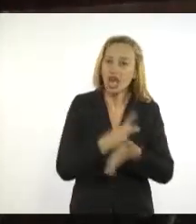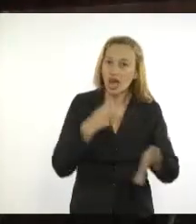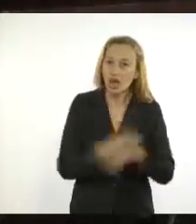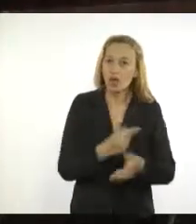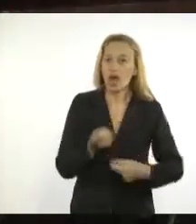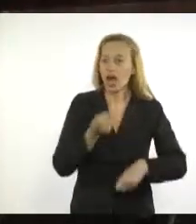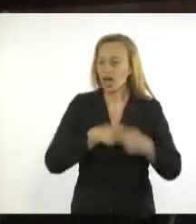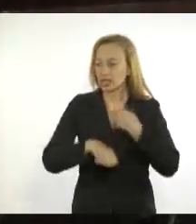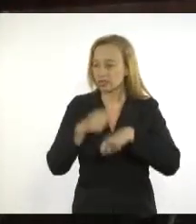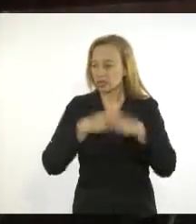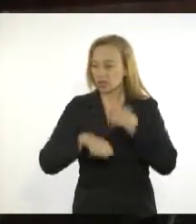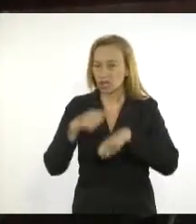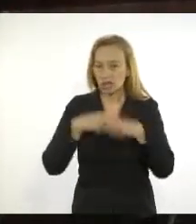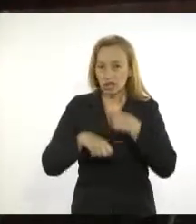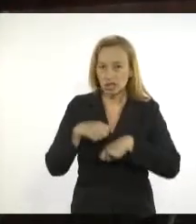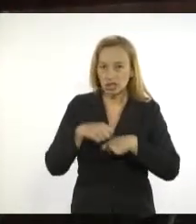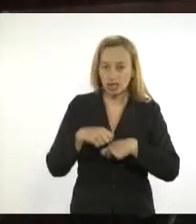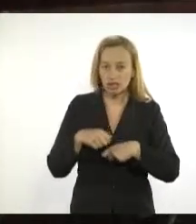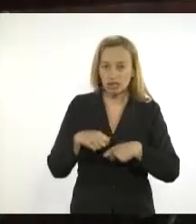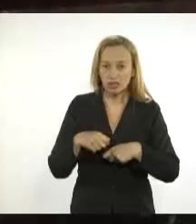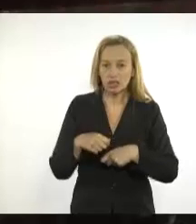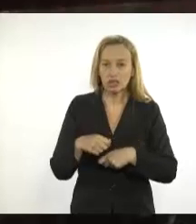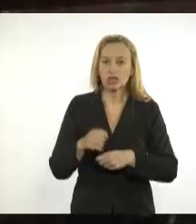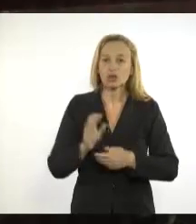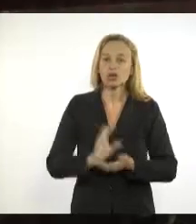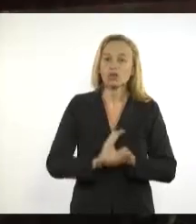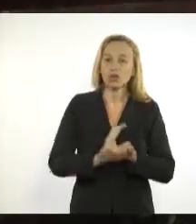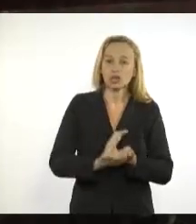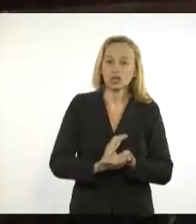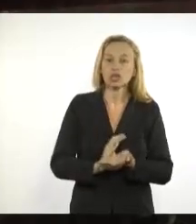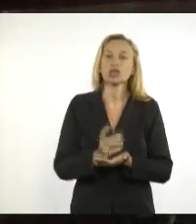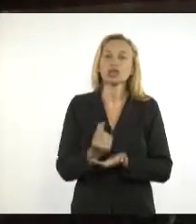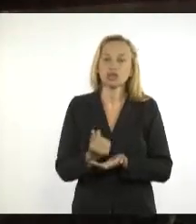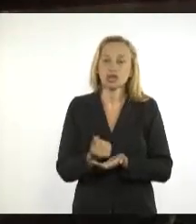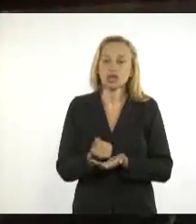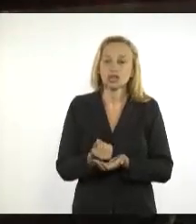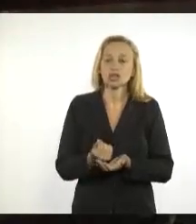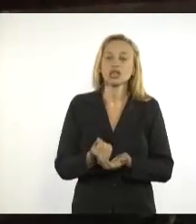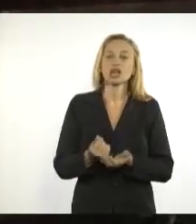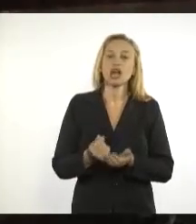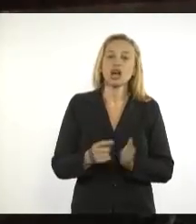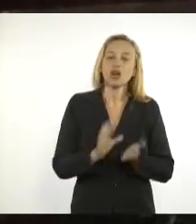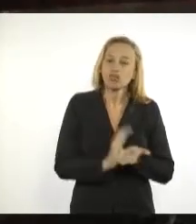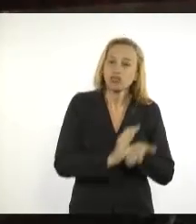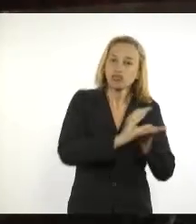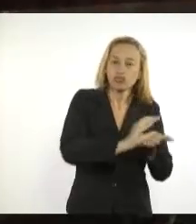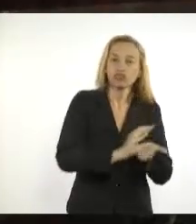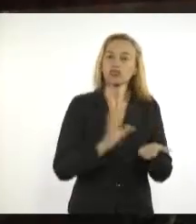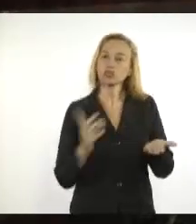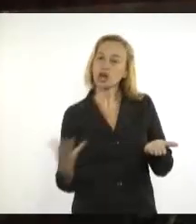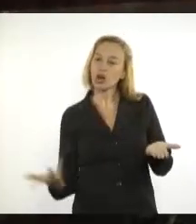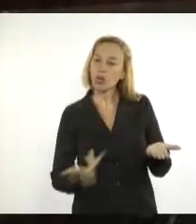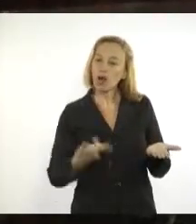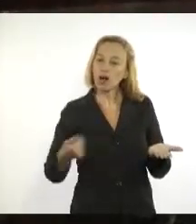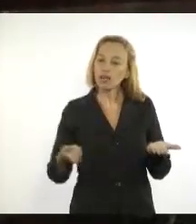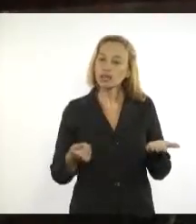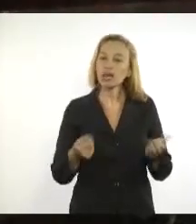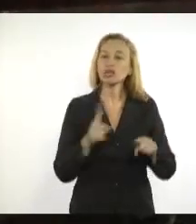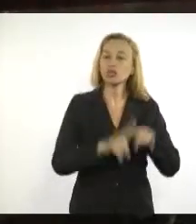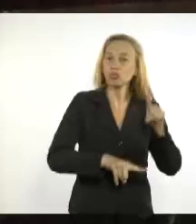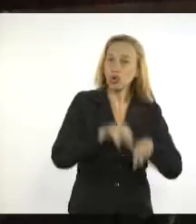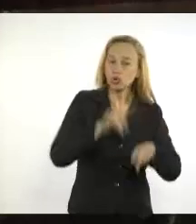financeira, investir muito na qualidade do produto que é ofertado